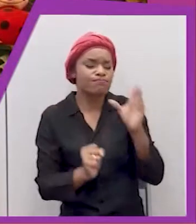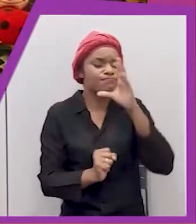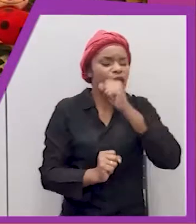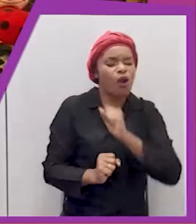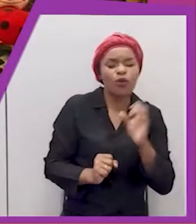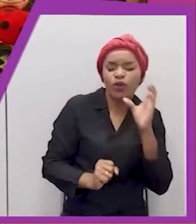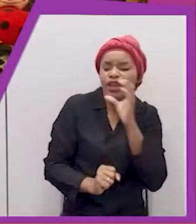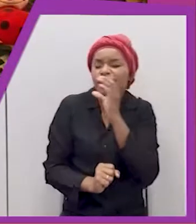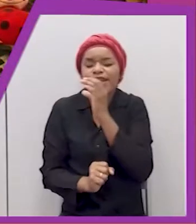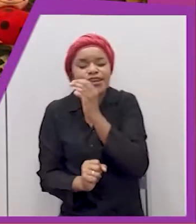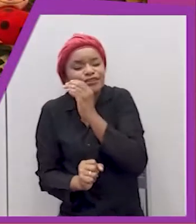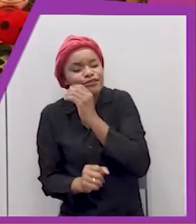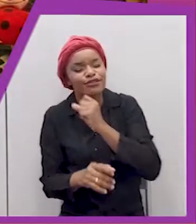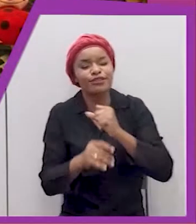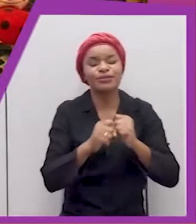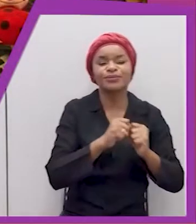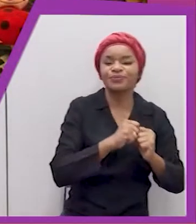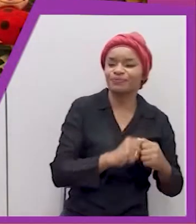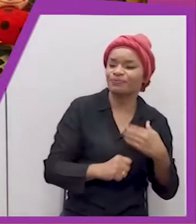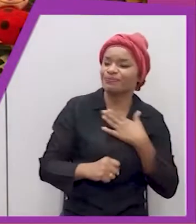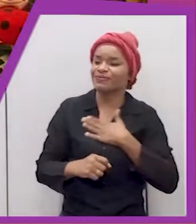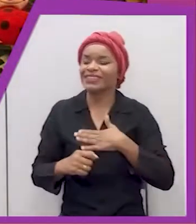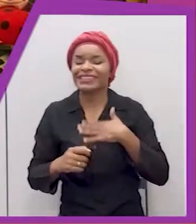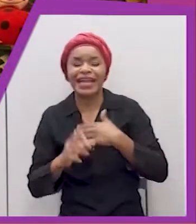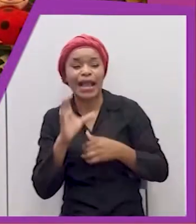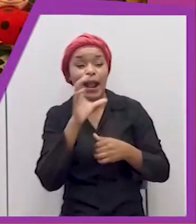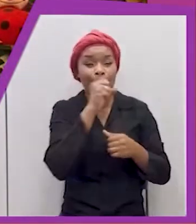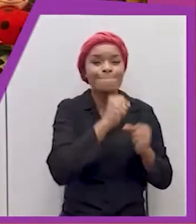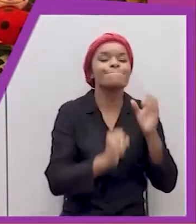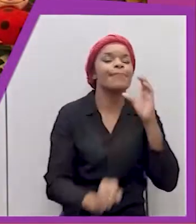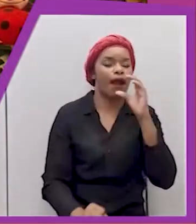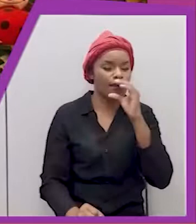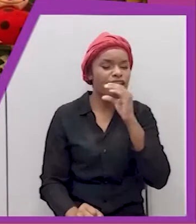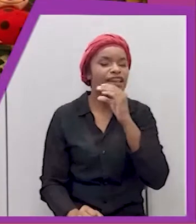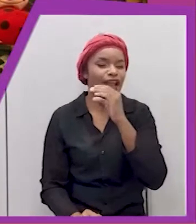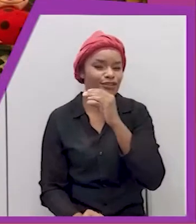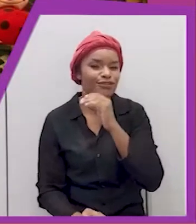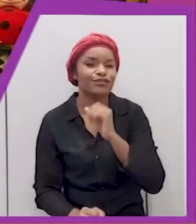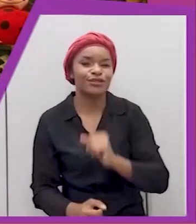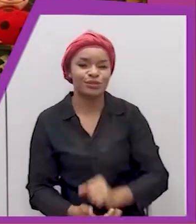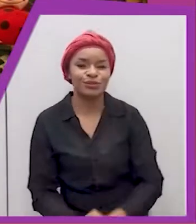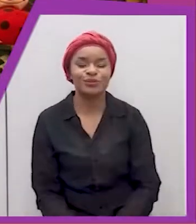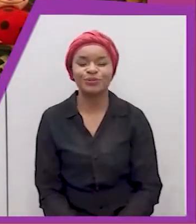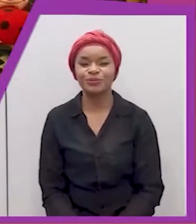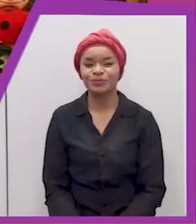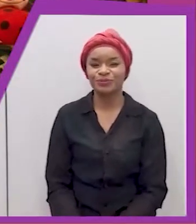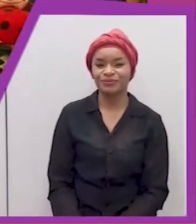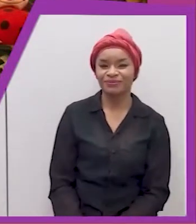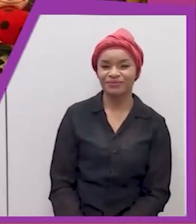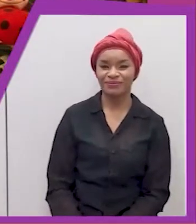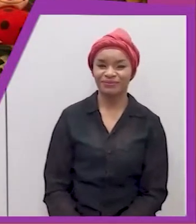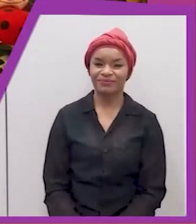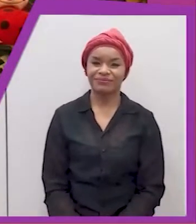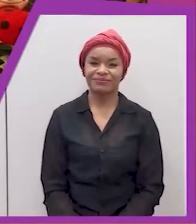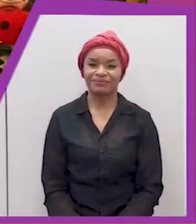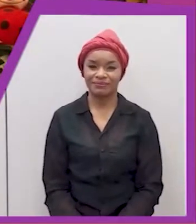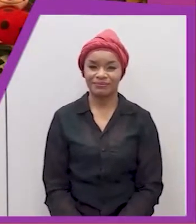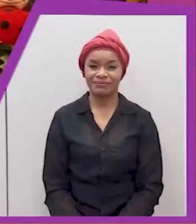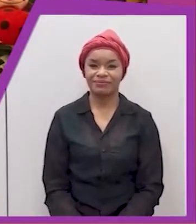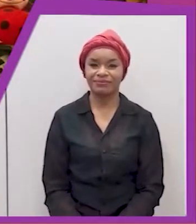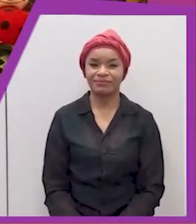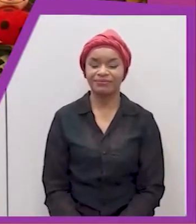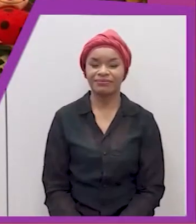saio cedinho Como tão de pão quentinho então de